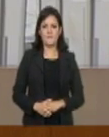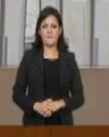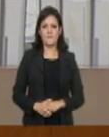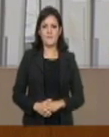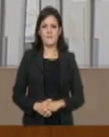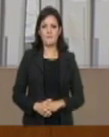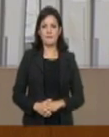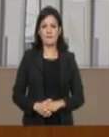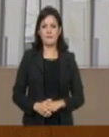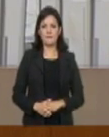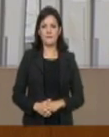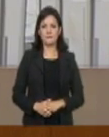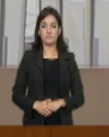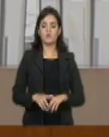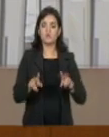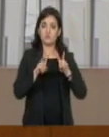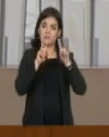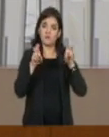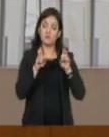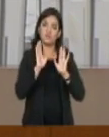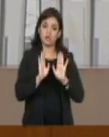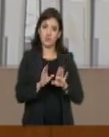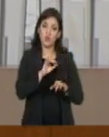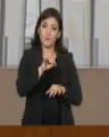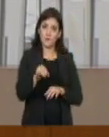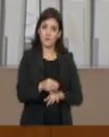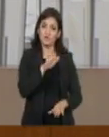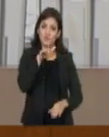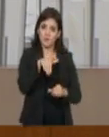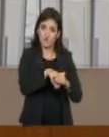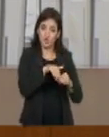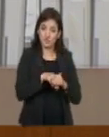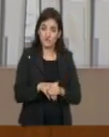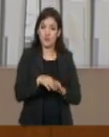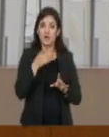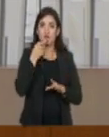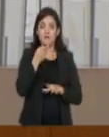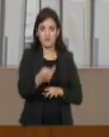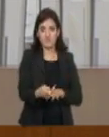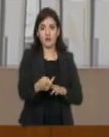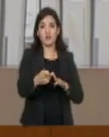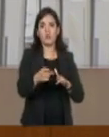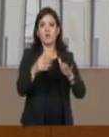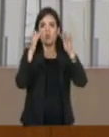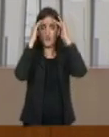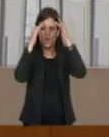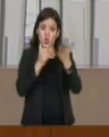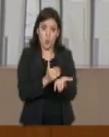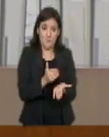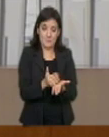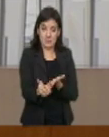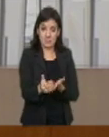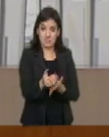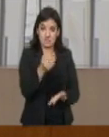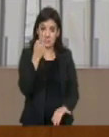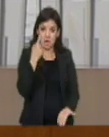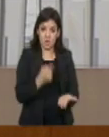Sobre esse tema, já tive a oportunidade de votar e me manifestar no sentido do cumprimento imediato da pena após decisão do Tribunal do Júri.